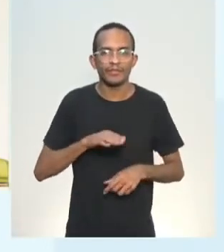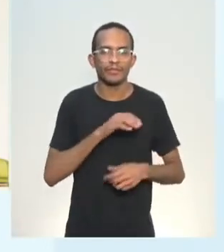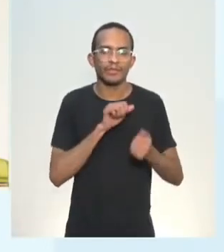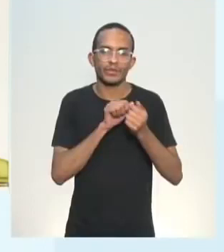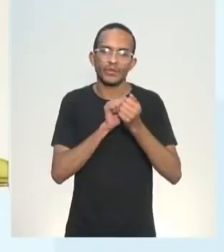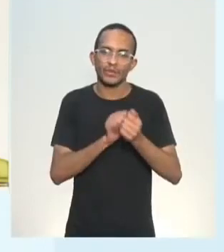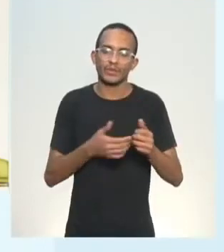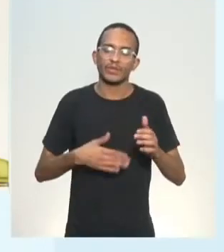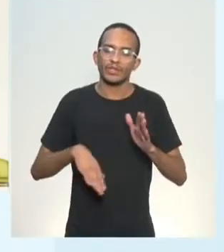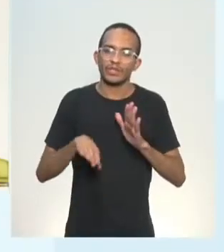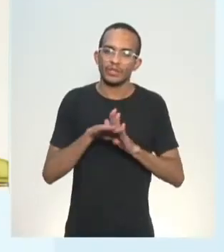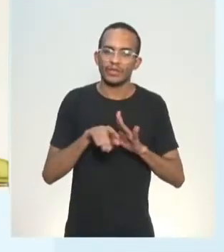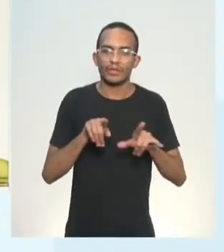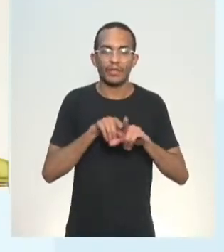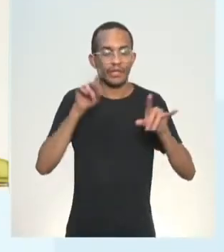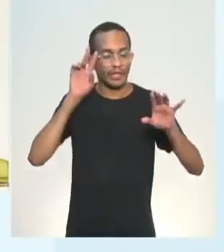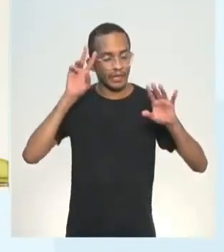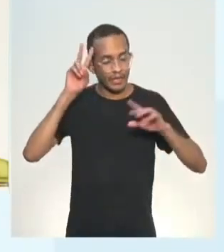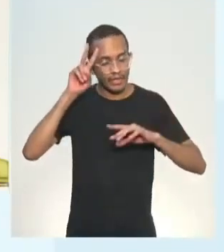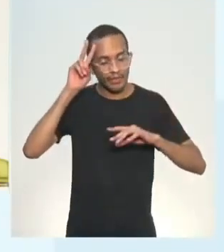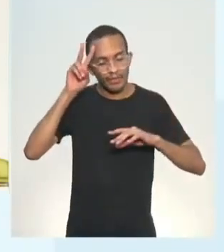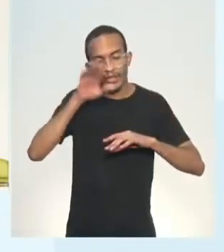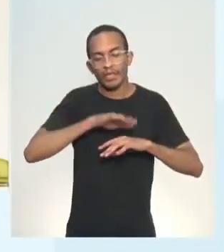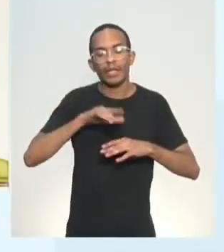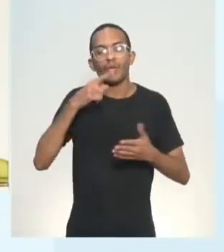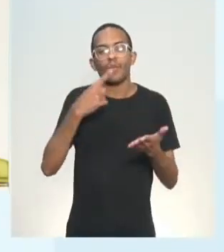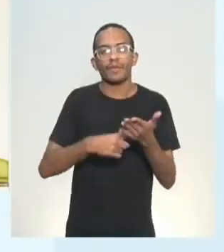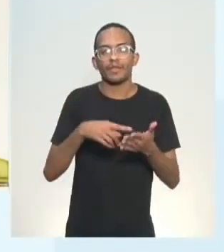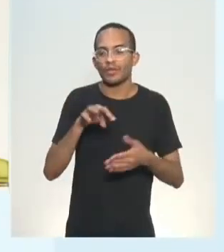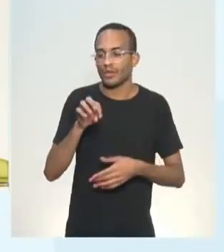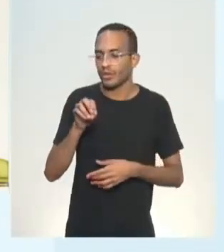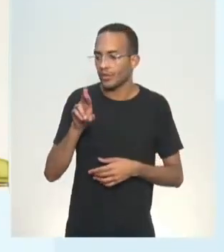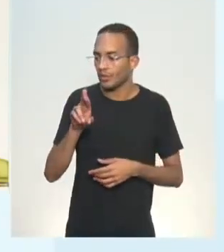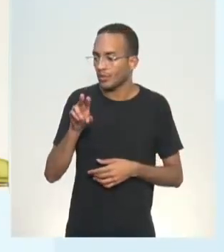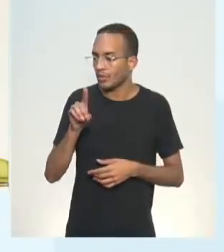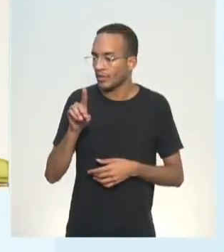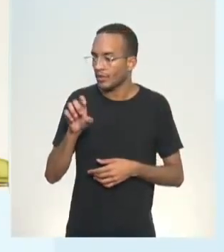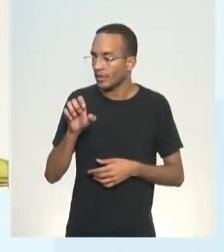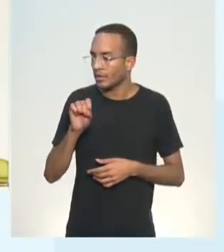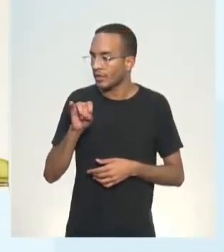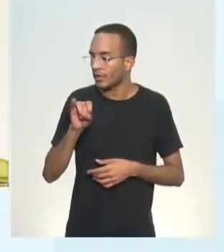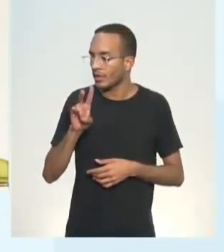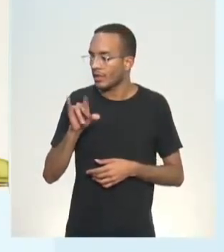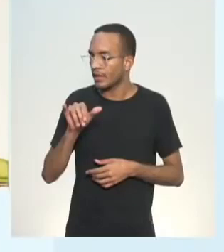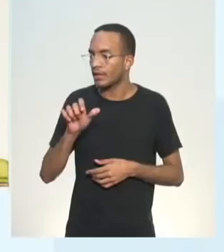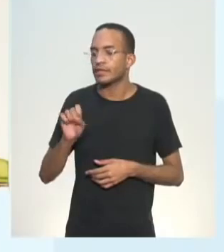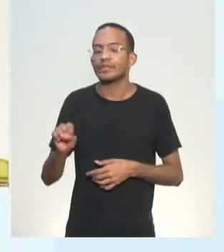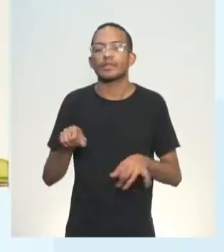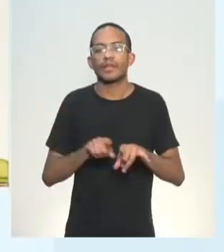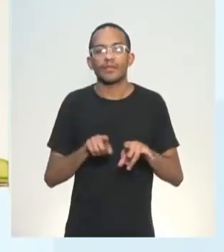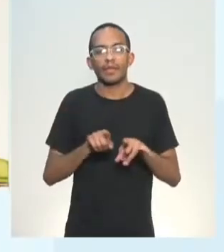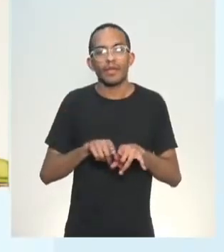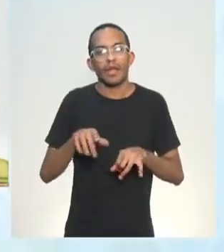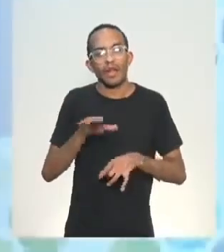É só a gente lembrar na história aí o Tratado de Tordesilhas, né? Os galegos, os germânicos, né, os povos alemães já começaram a